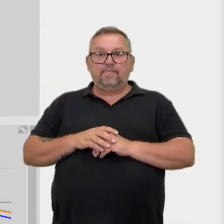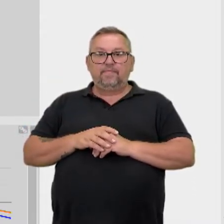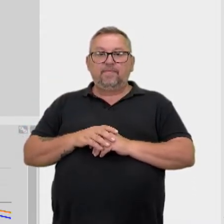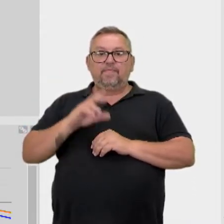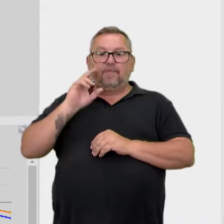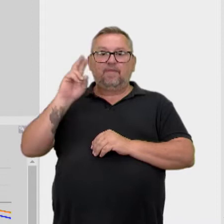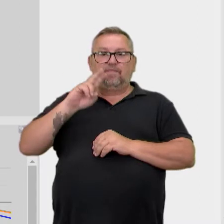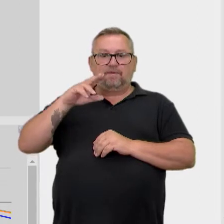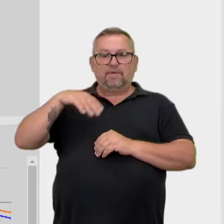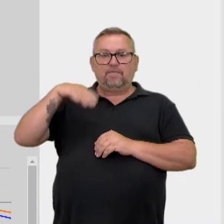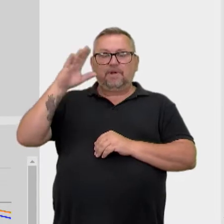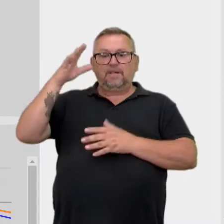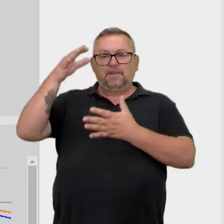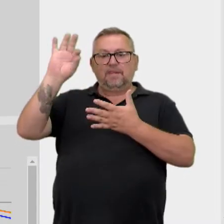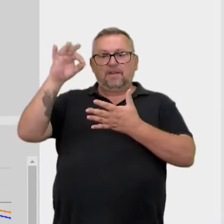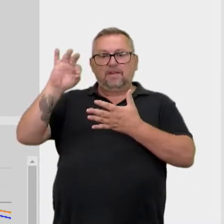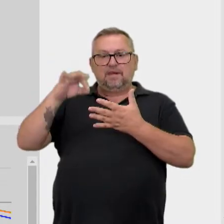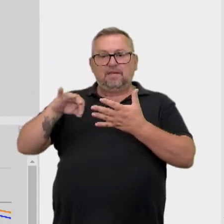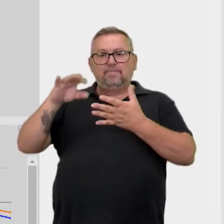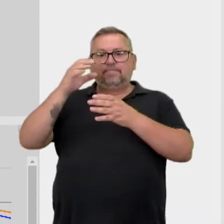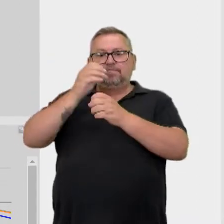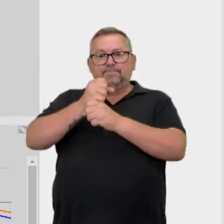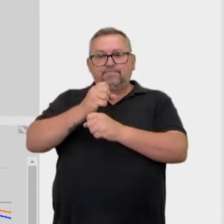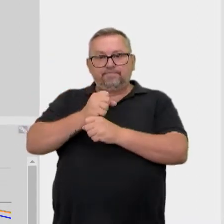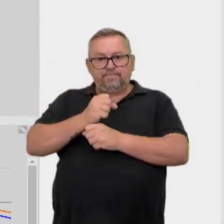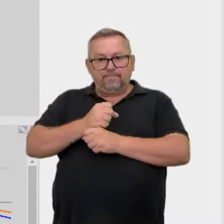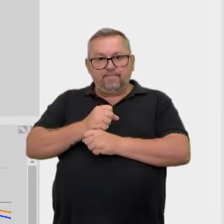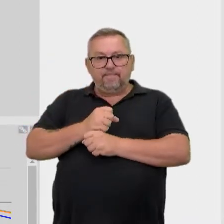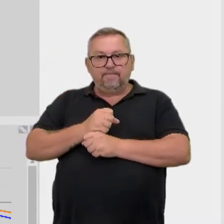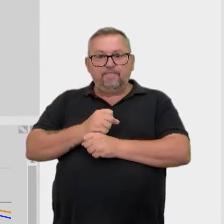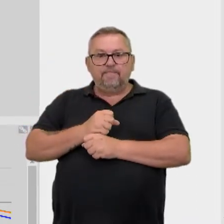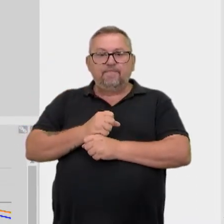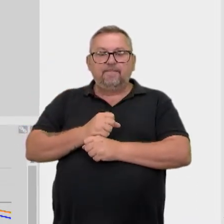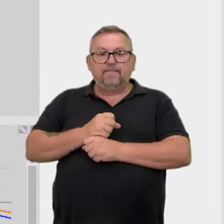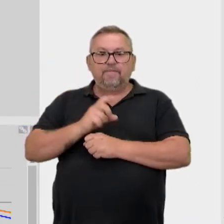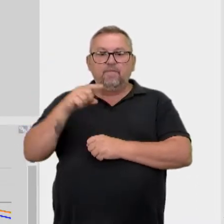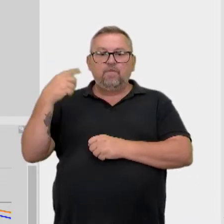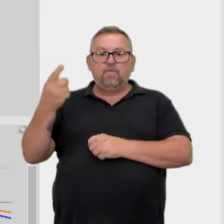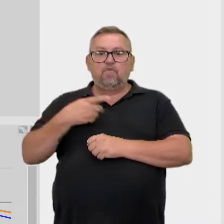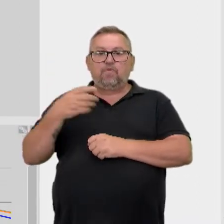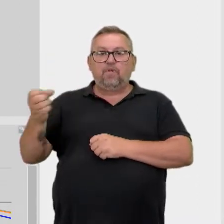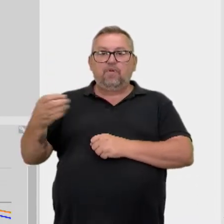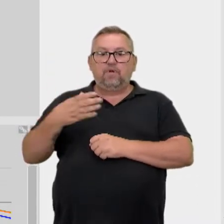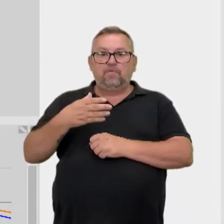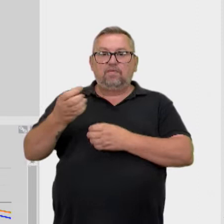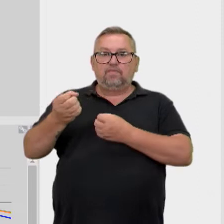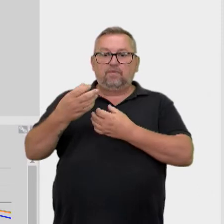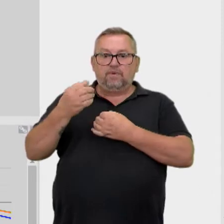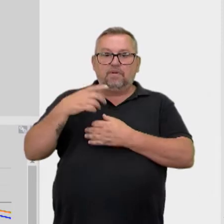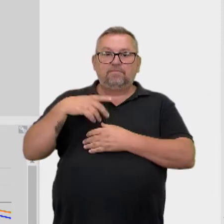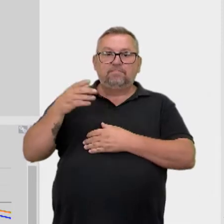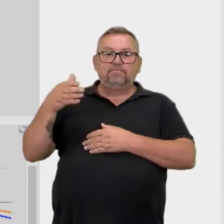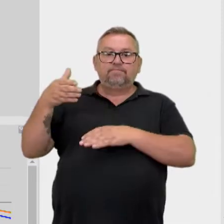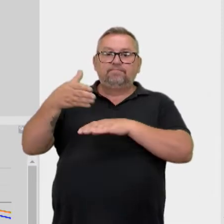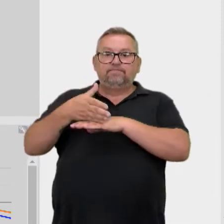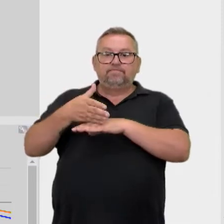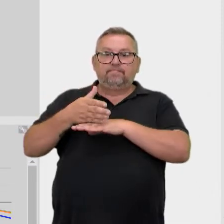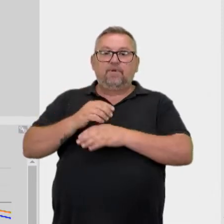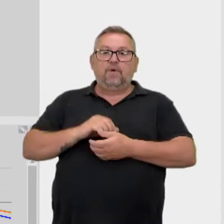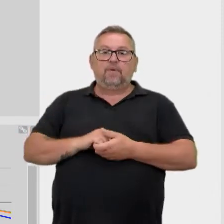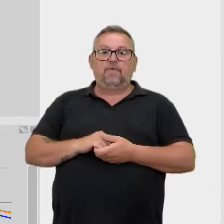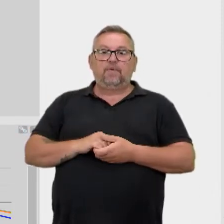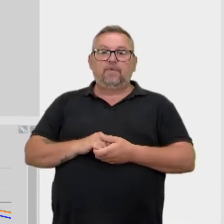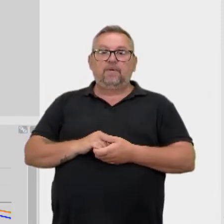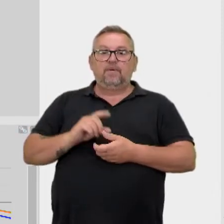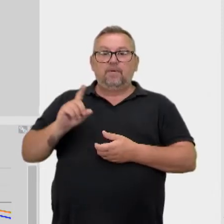para maiores detalhes sobre cálculos por trás dessa projeção, nota técnica e informações adicionais, acesse aí, né, ele até dá aí,